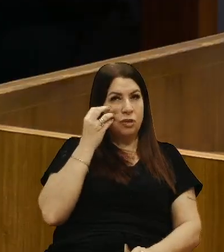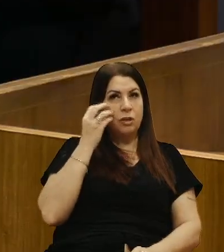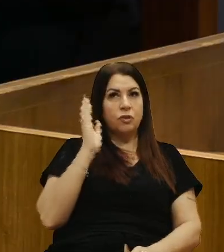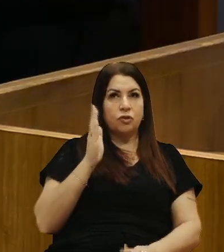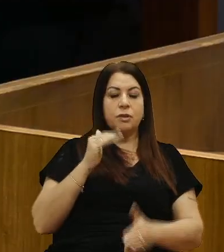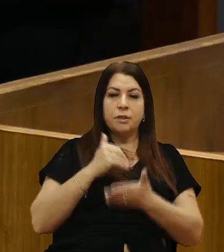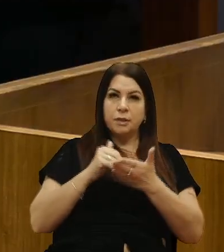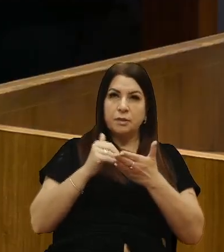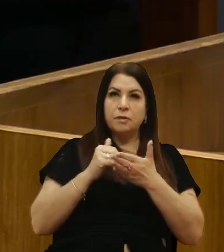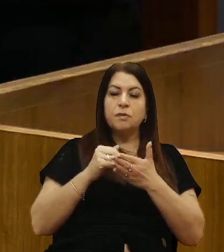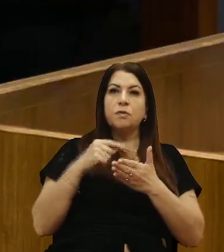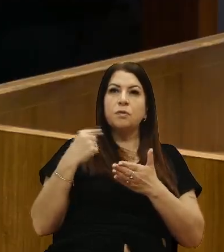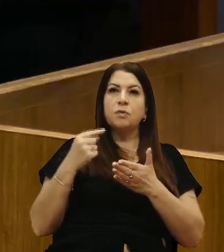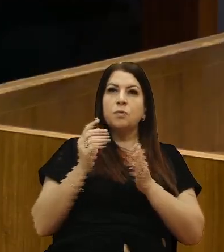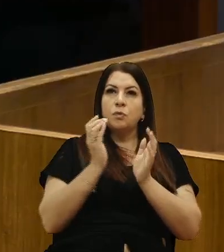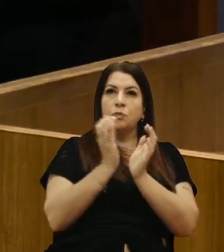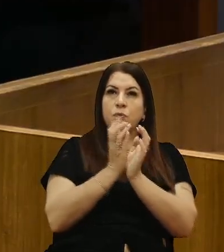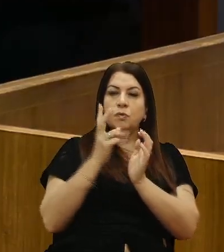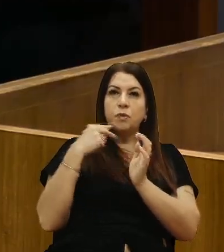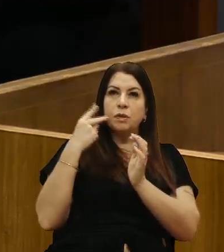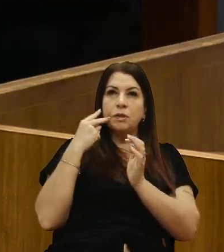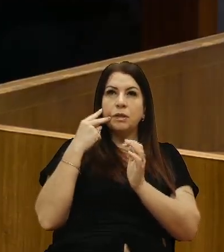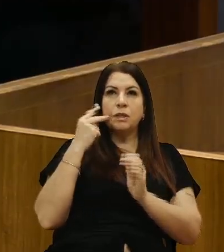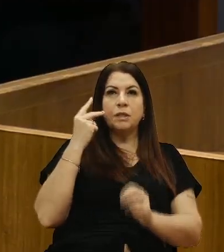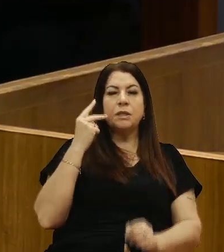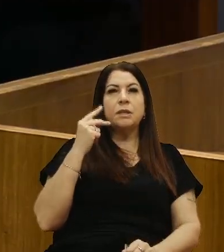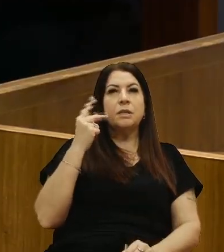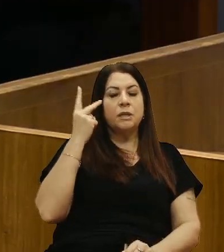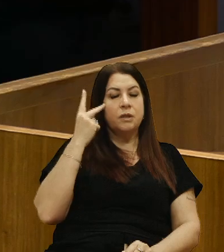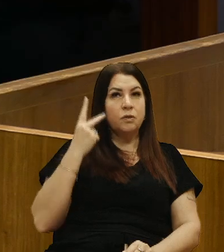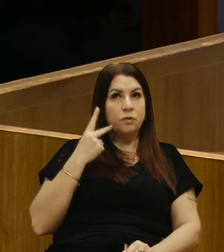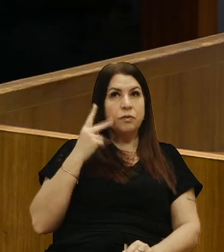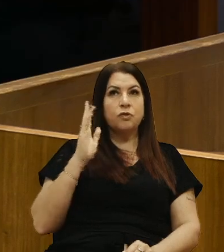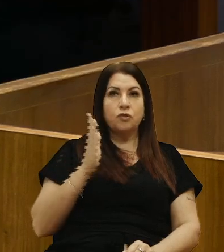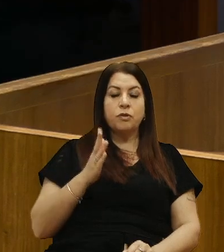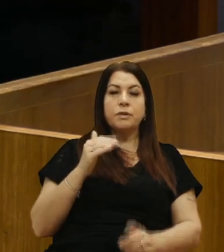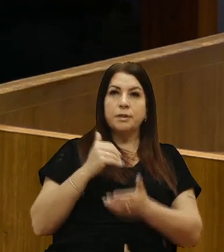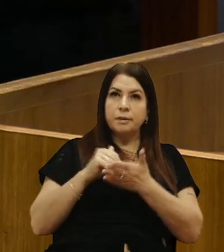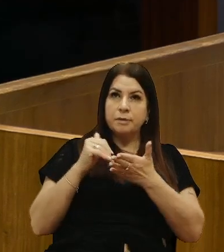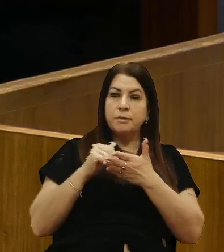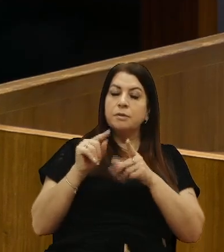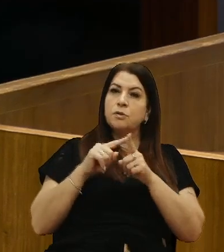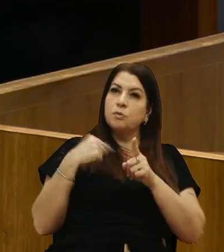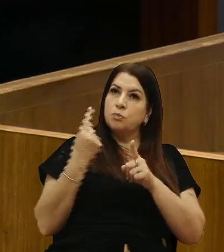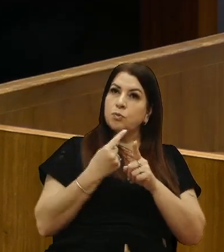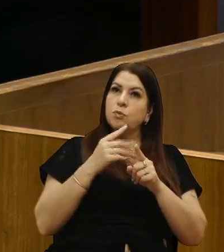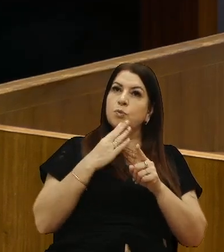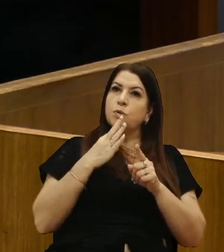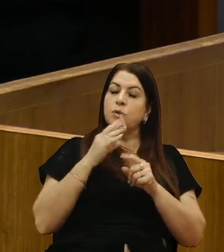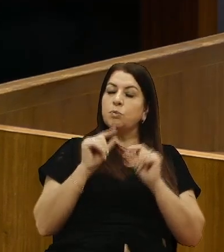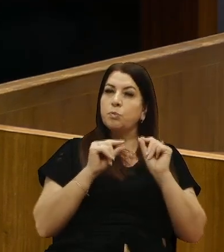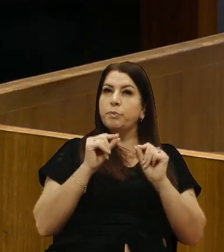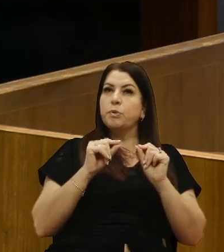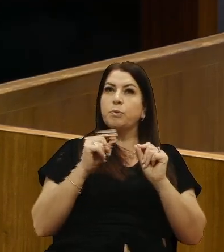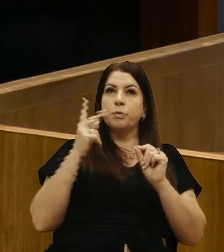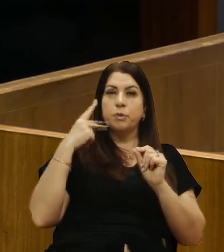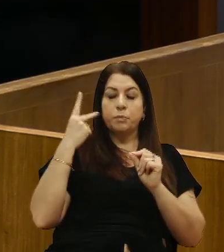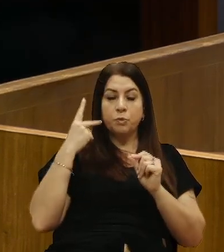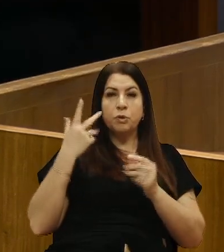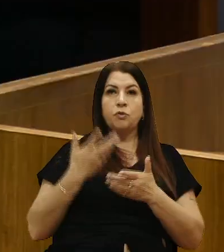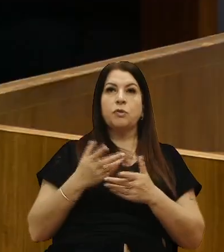nós tivemos o nosso colega vereador Renato Oliveira, que já foi secretário. Portanto, nós conhecemos um pouco dessa